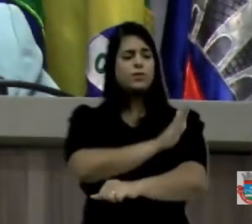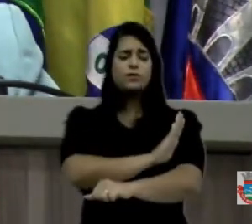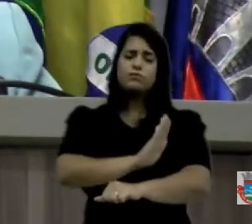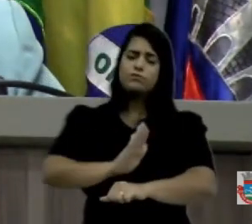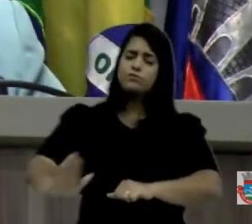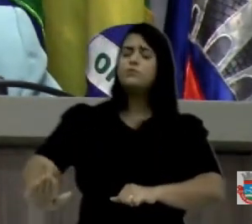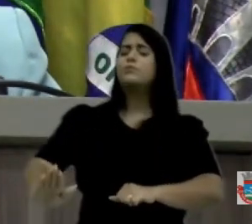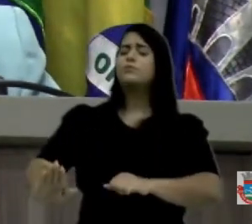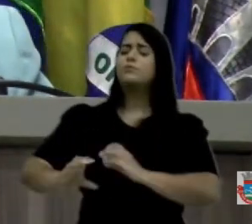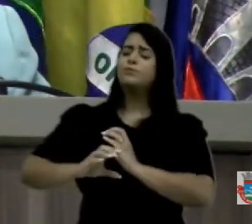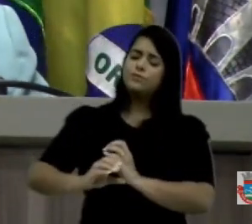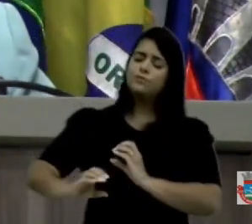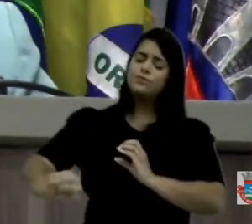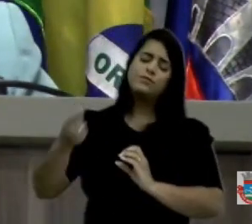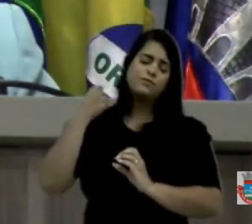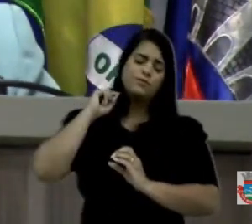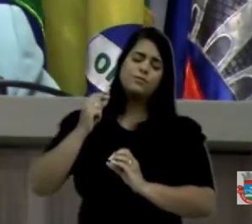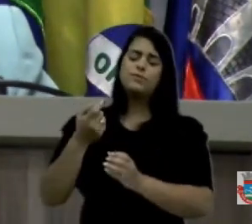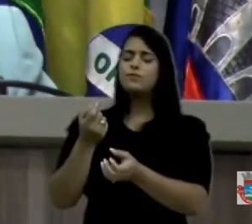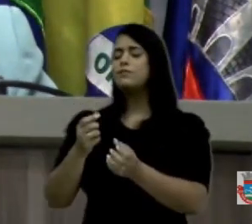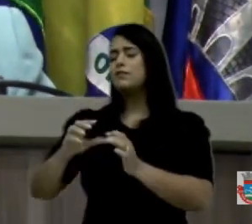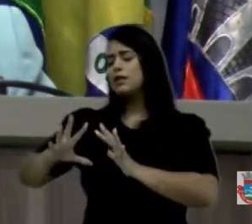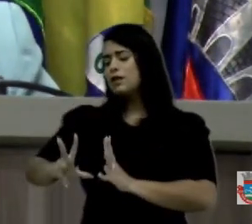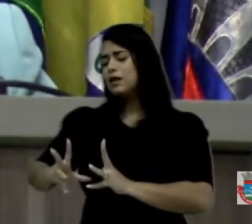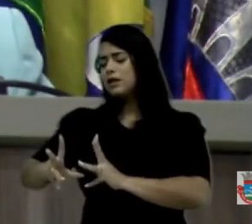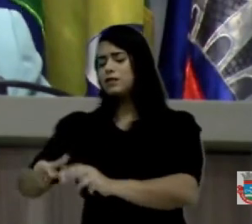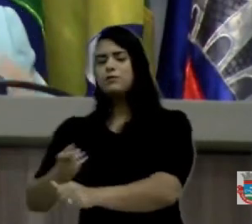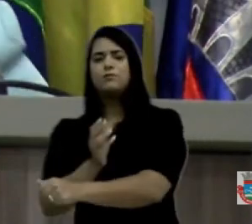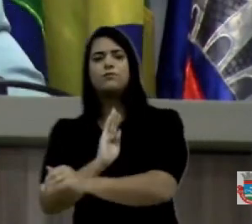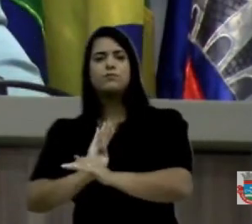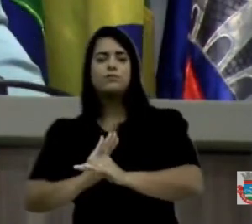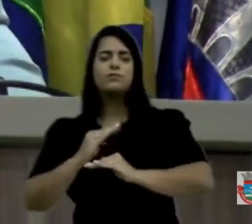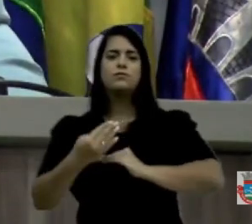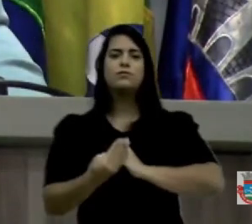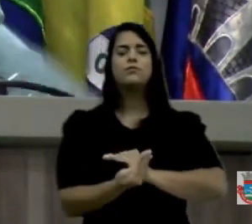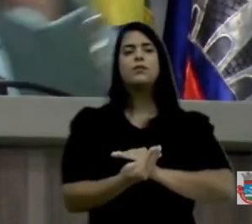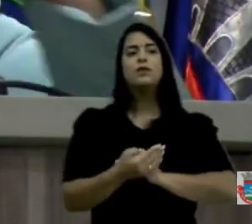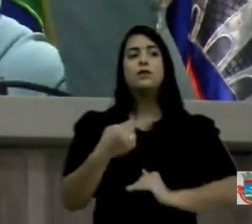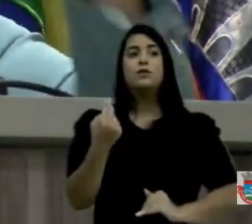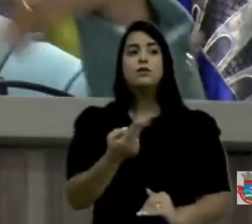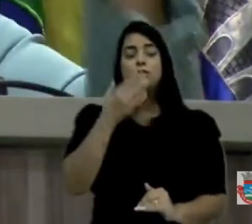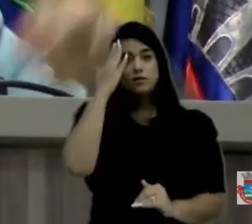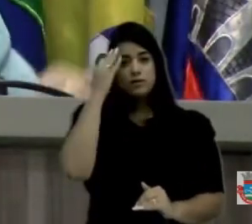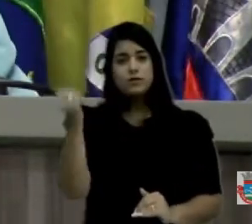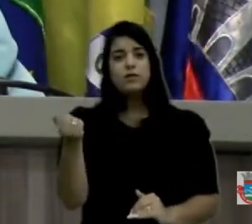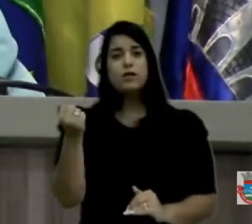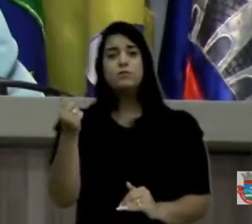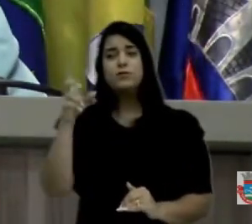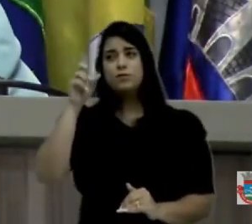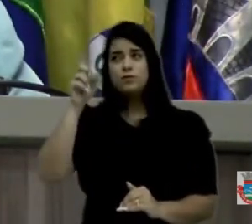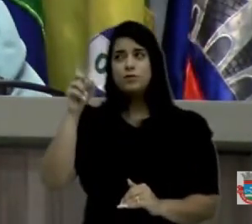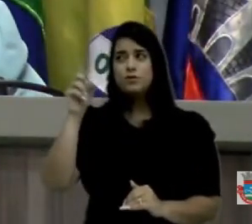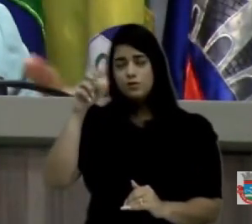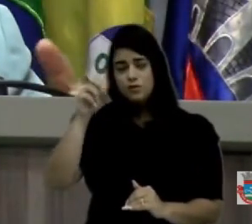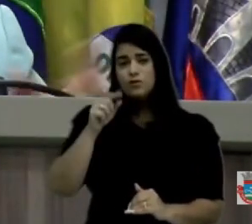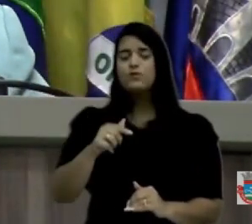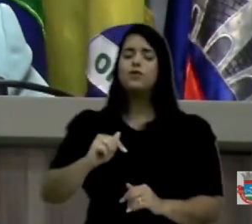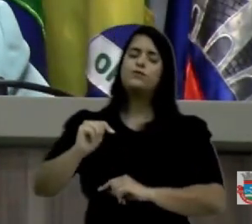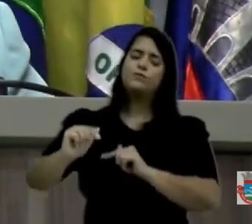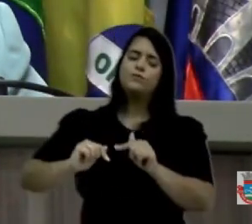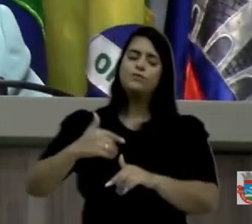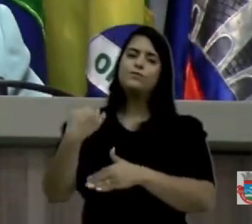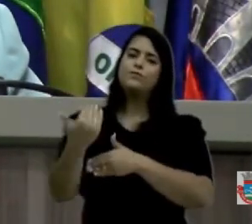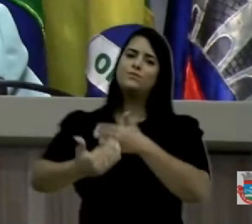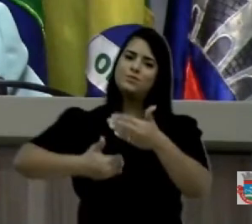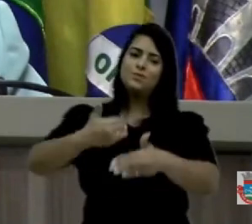saneamento que seja na limpeza da dos bairros que a gente sabe que cada dia mais você trabalha e isso é